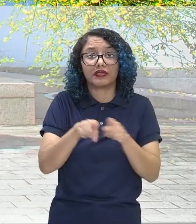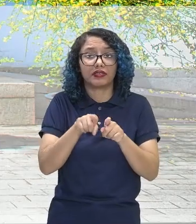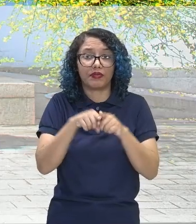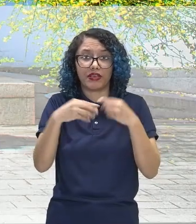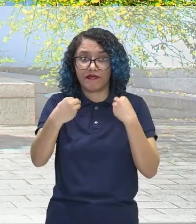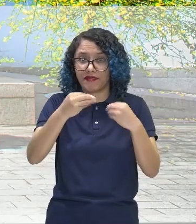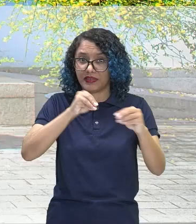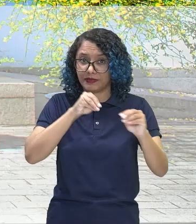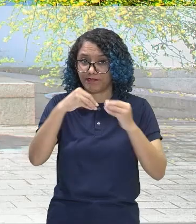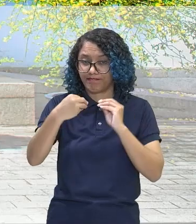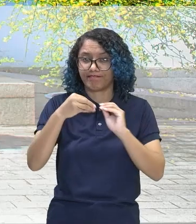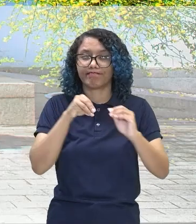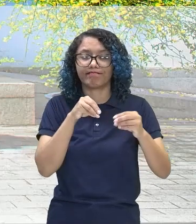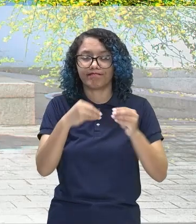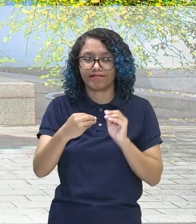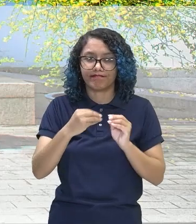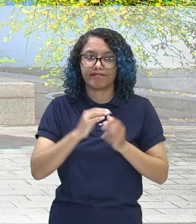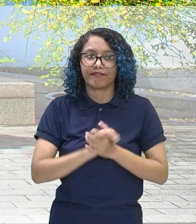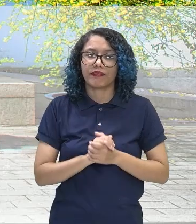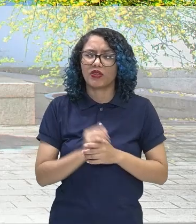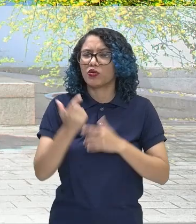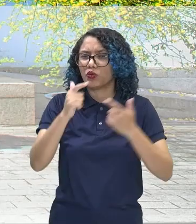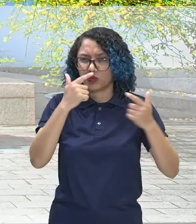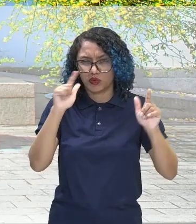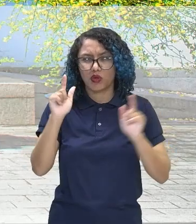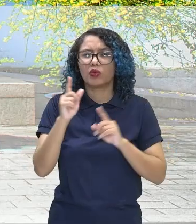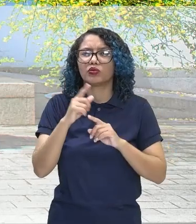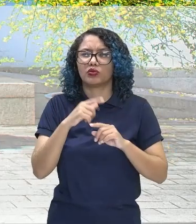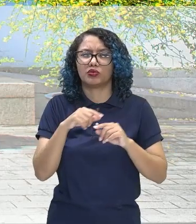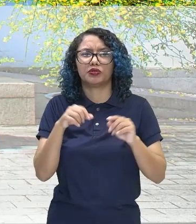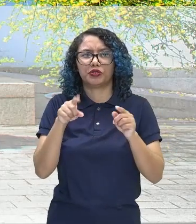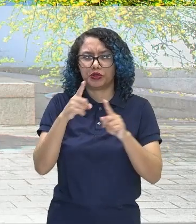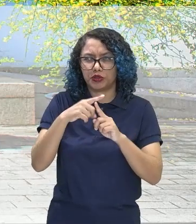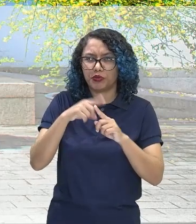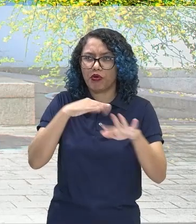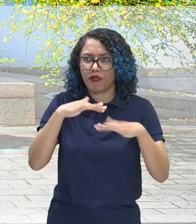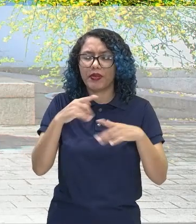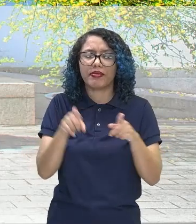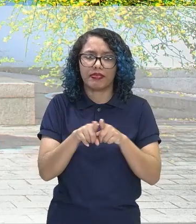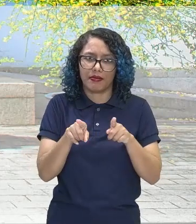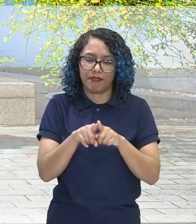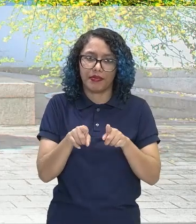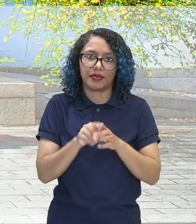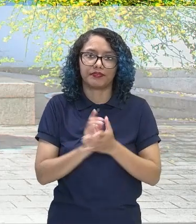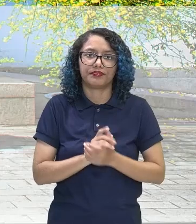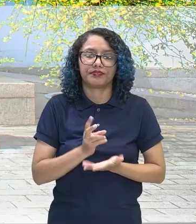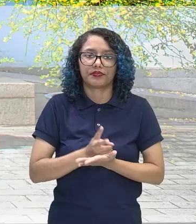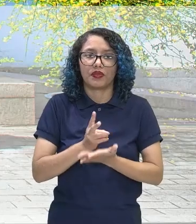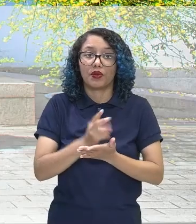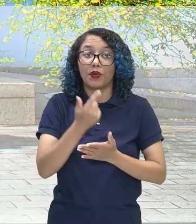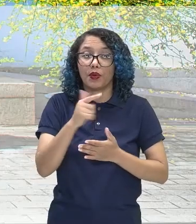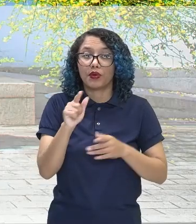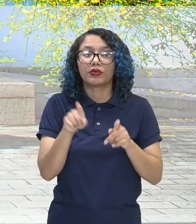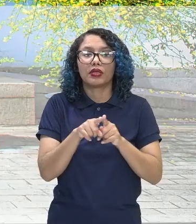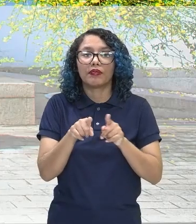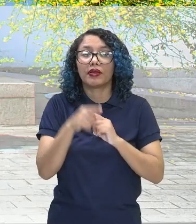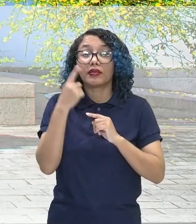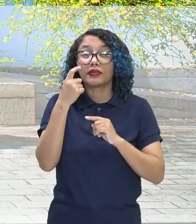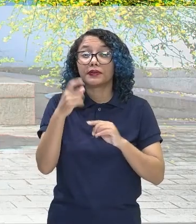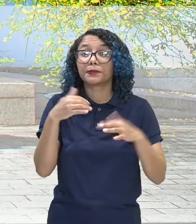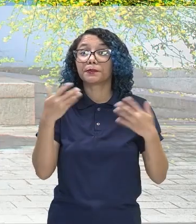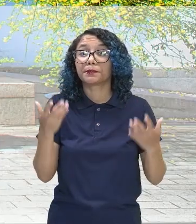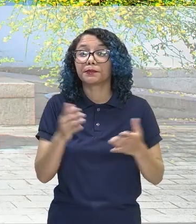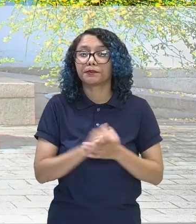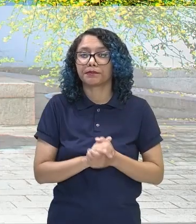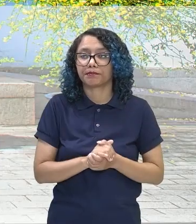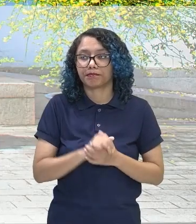flexibilidade também, assim como nos outros, tá certo? Prosseguindo, um outro estilo bem interessante